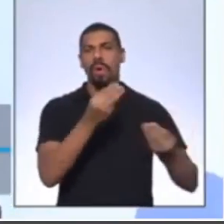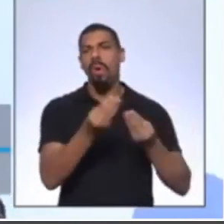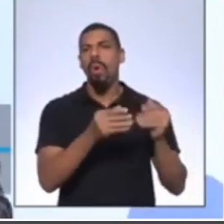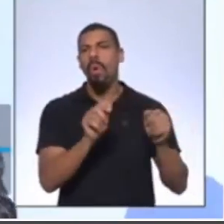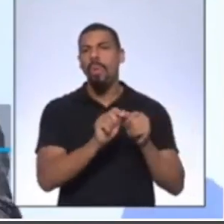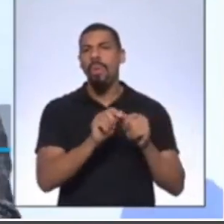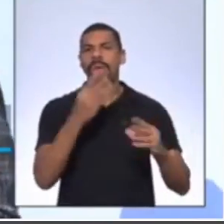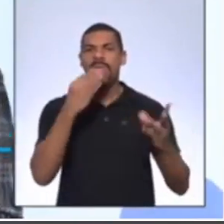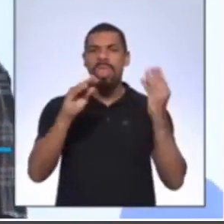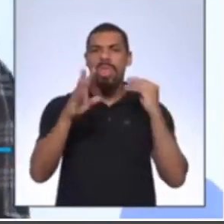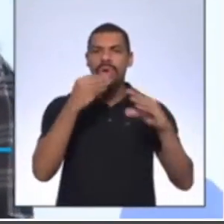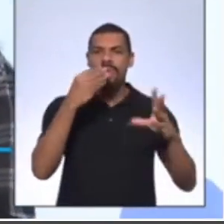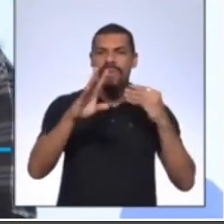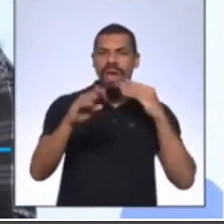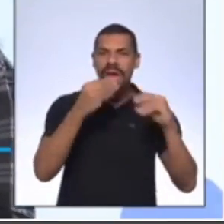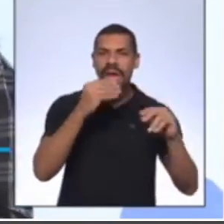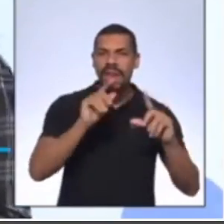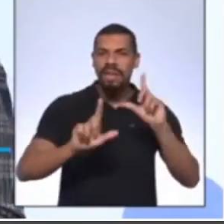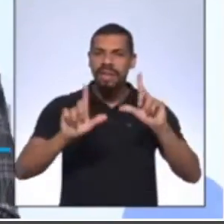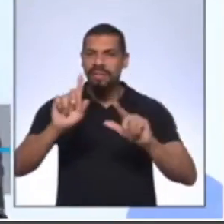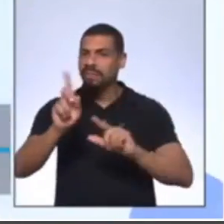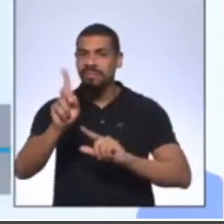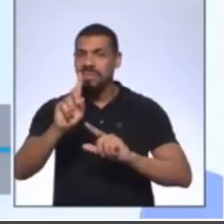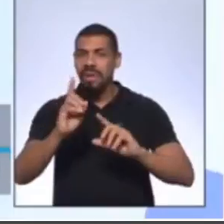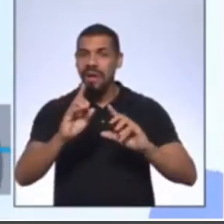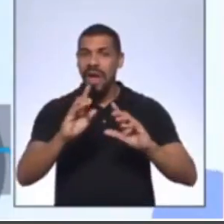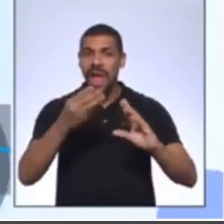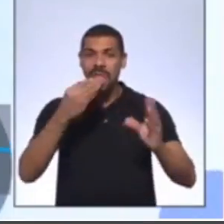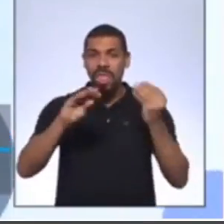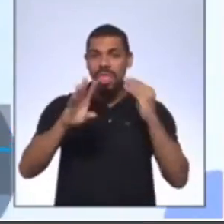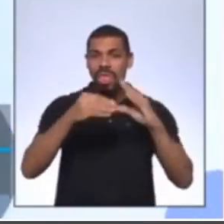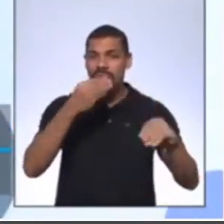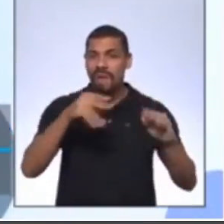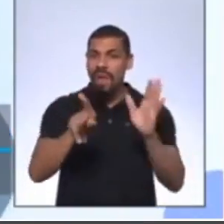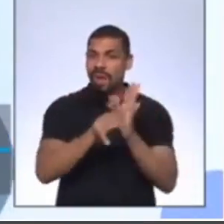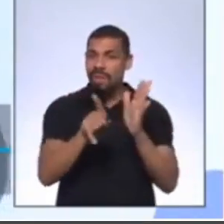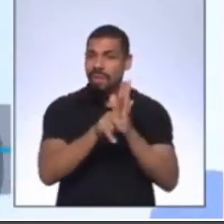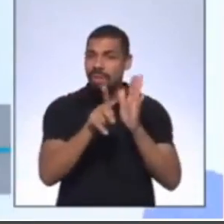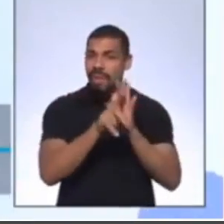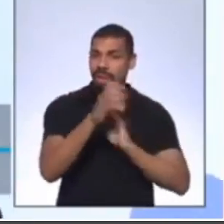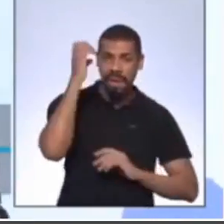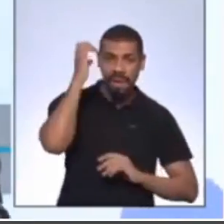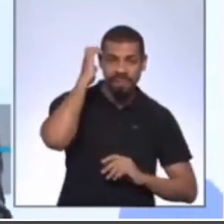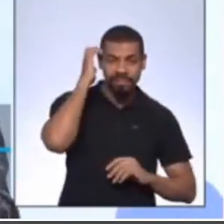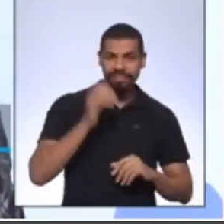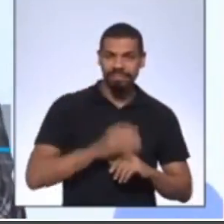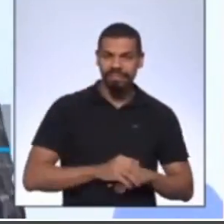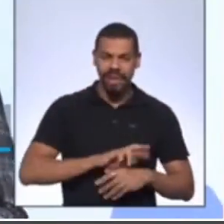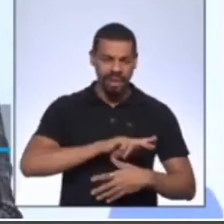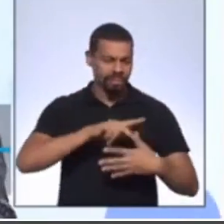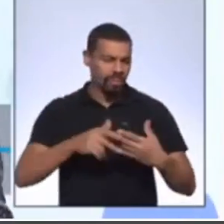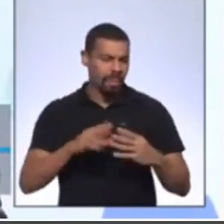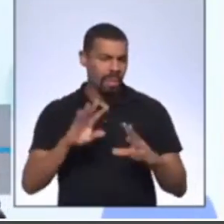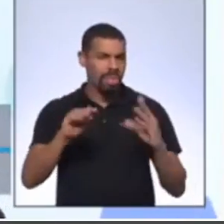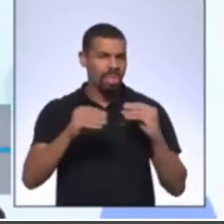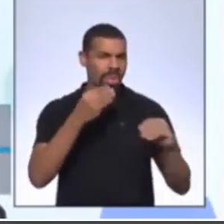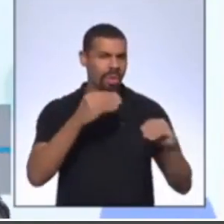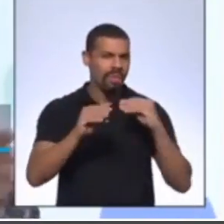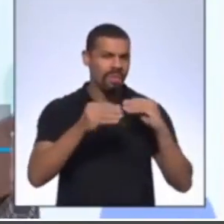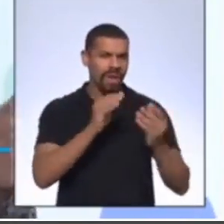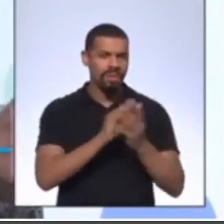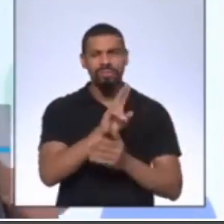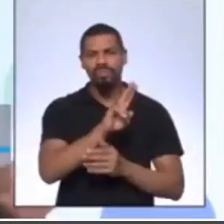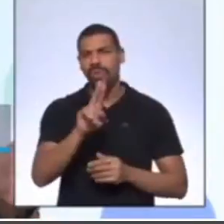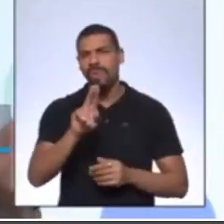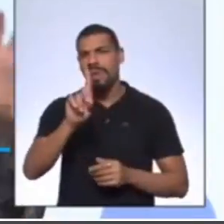tinha também as novelas radiofônicas direito de nascer a novela ficou famosa até hoje a pessoa comenta dessa novela de rádio